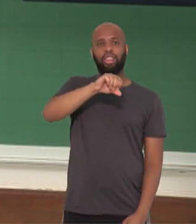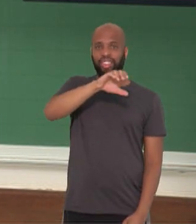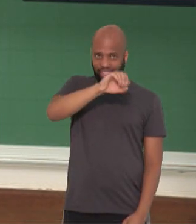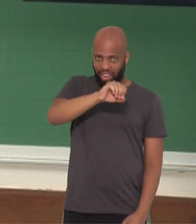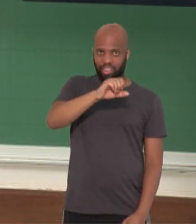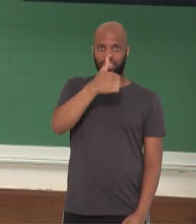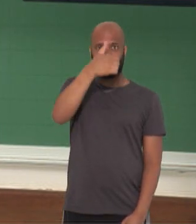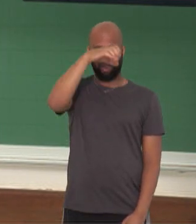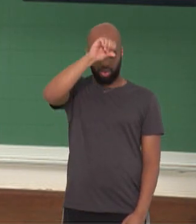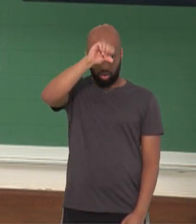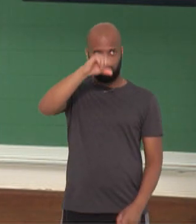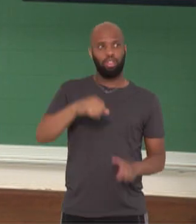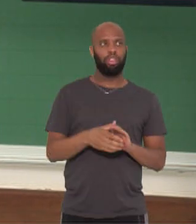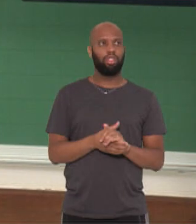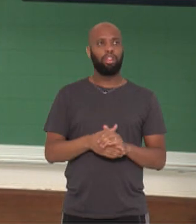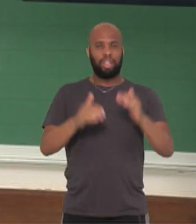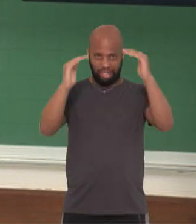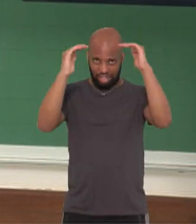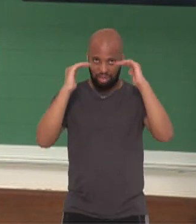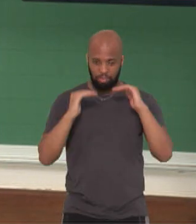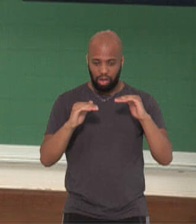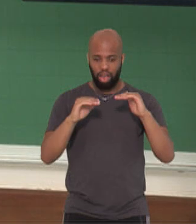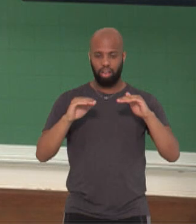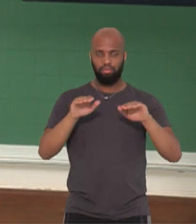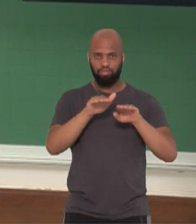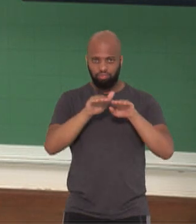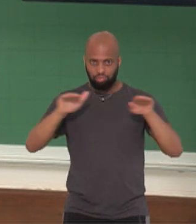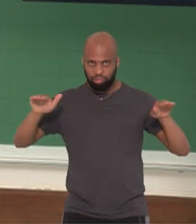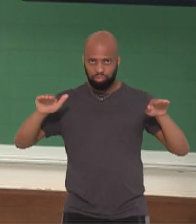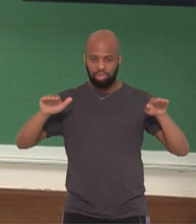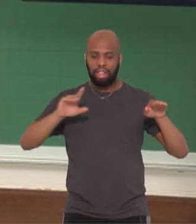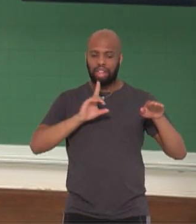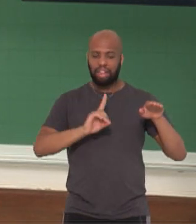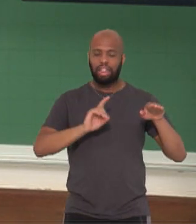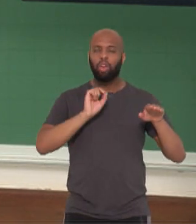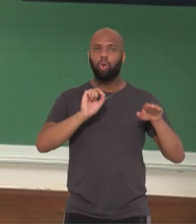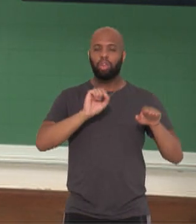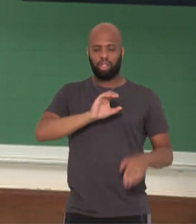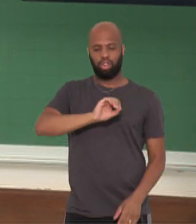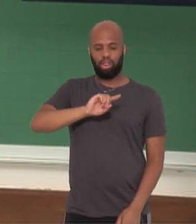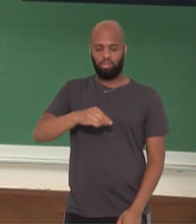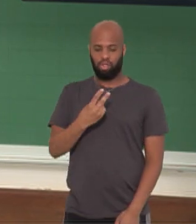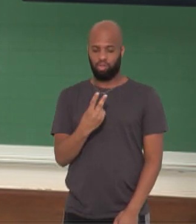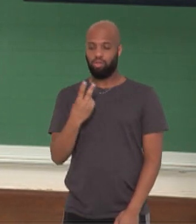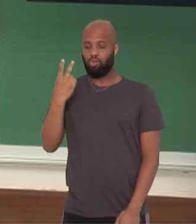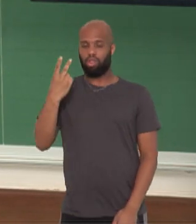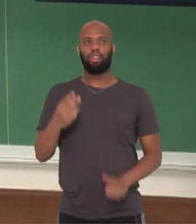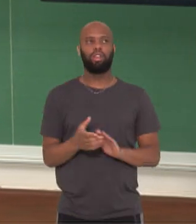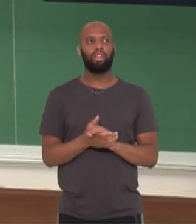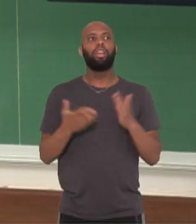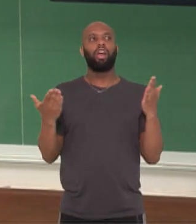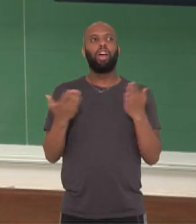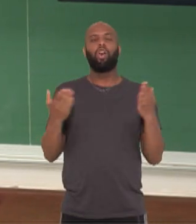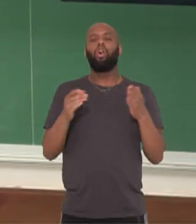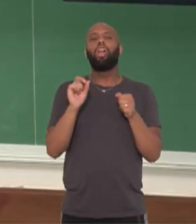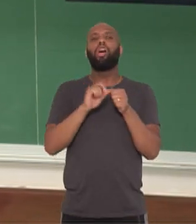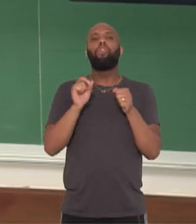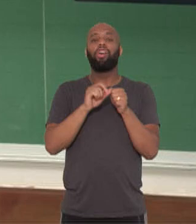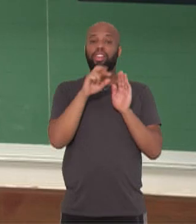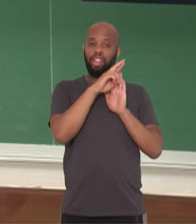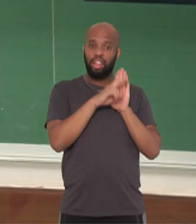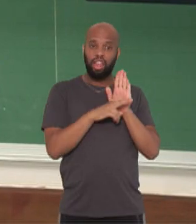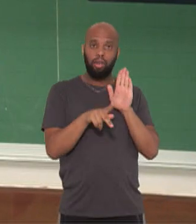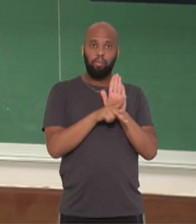Troca a distância por 0,2 elevado ao quadrado. Aí continua. Regrinha de notação